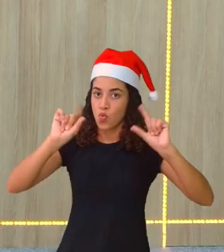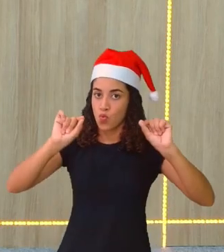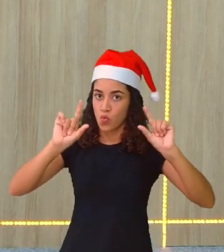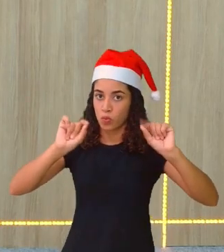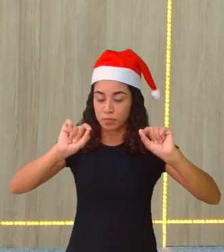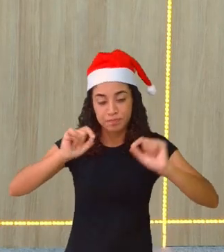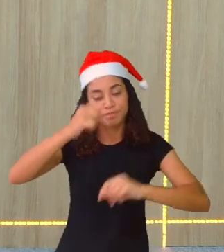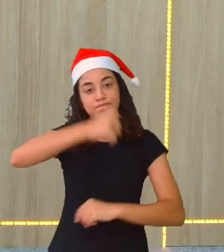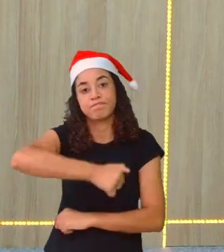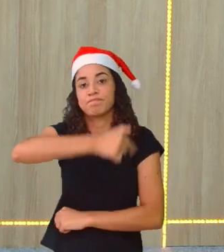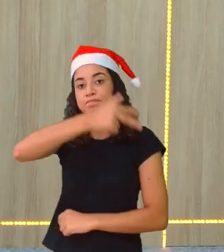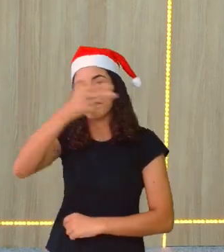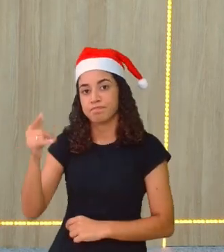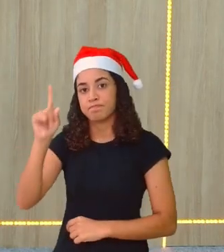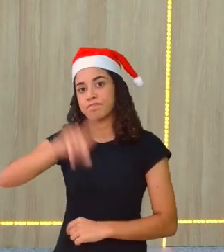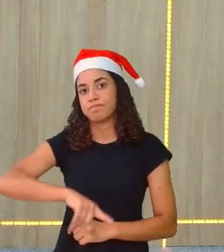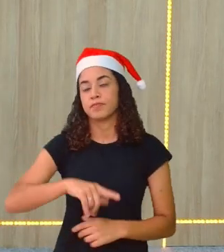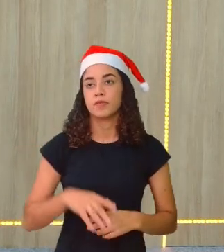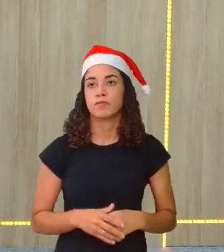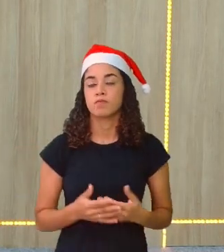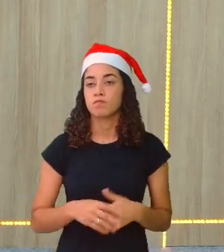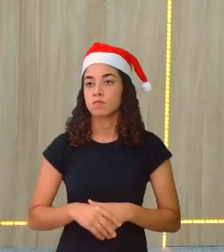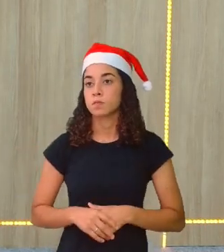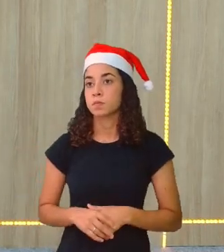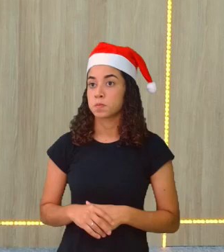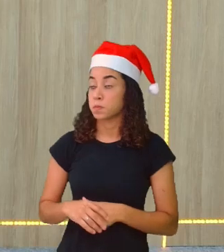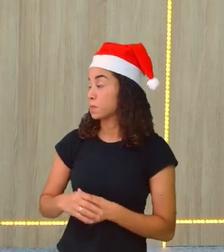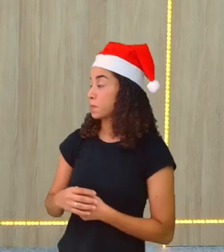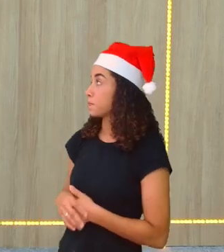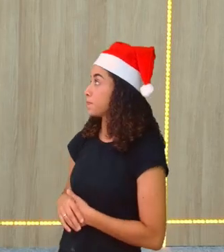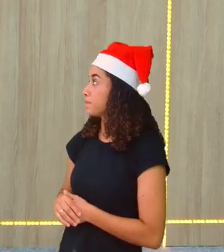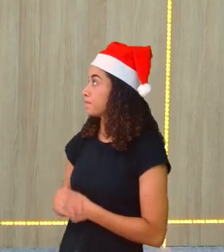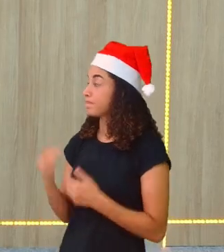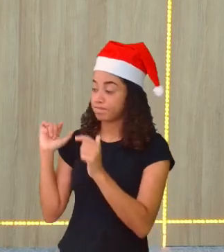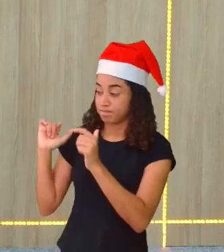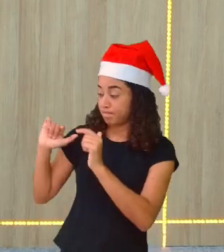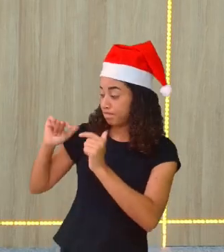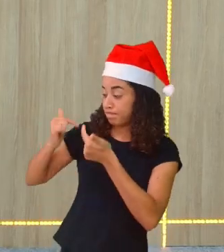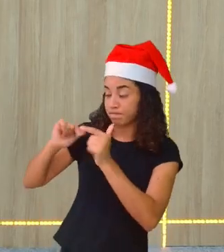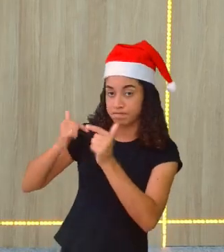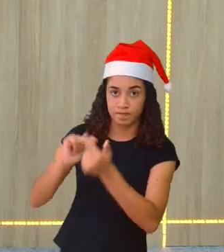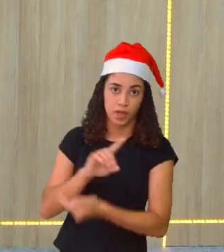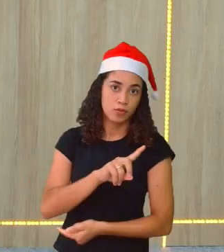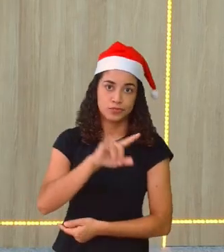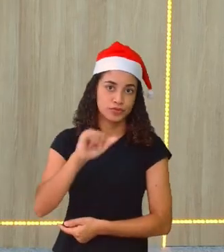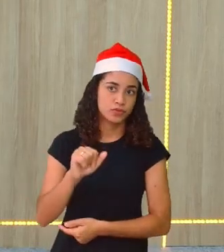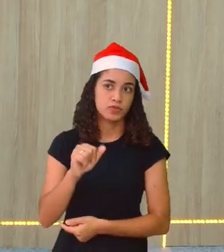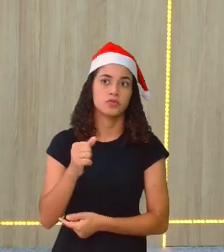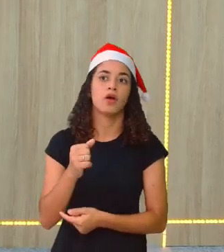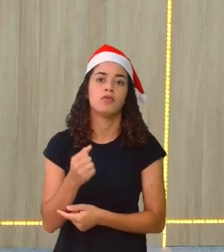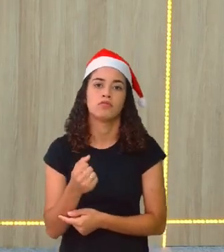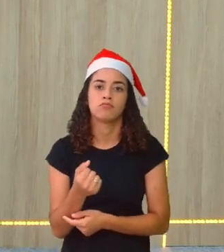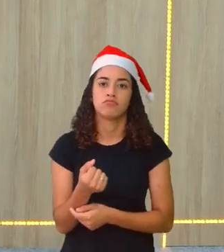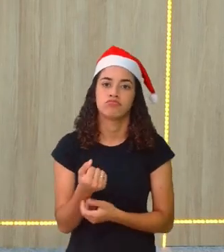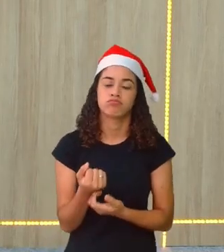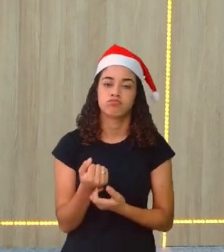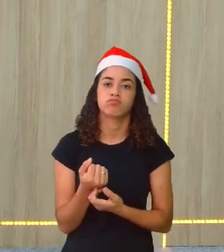O Natal, ele que é tradicionalmente, né, um dia, né, santificado